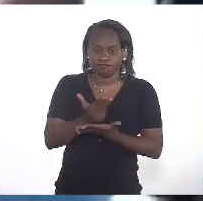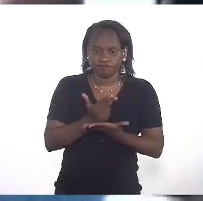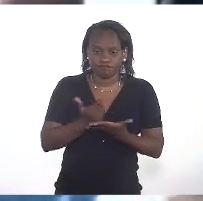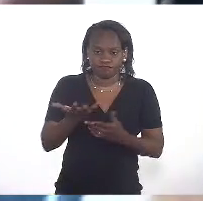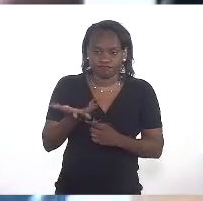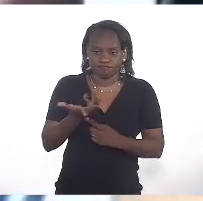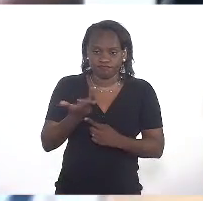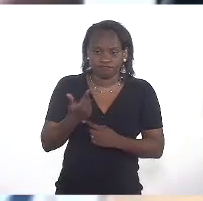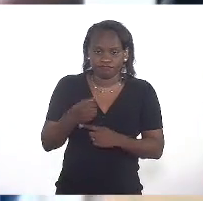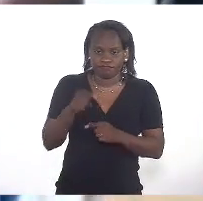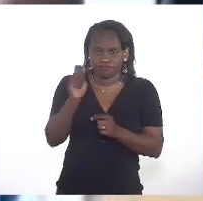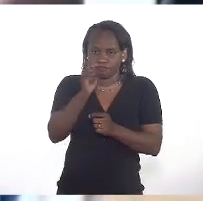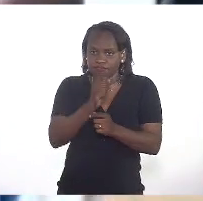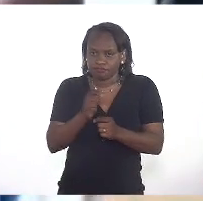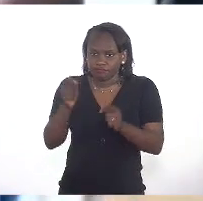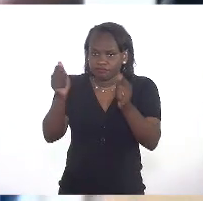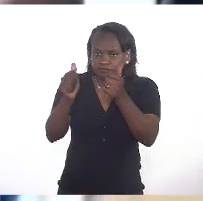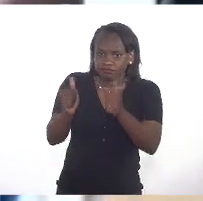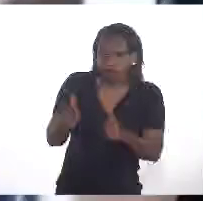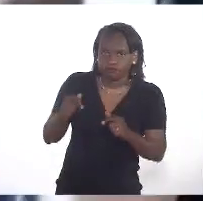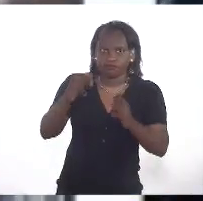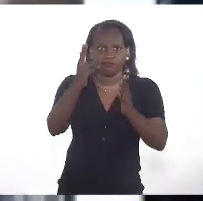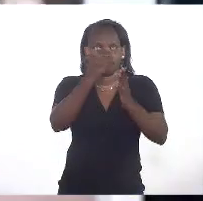plásticos, onde a gente vê